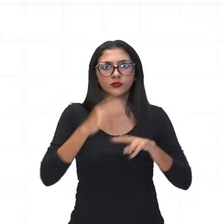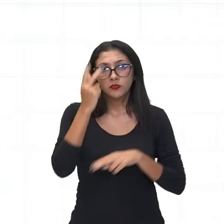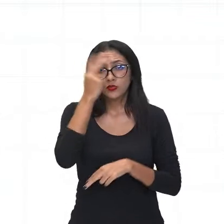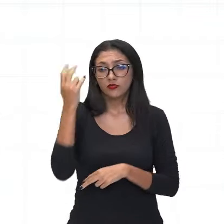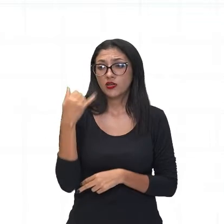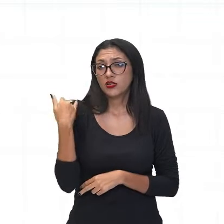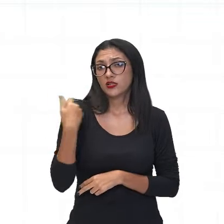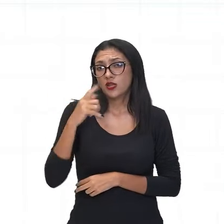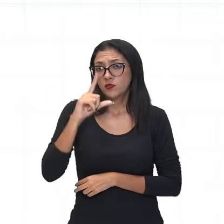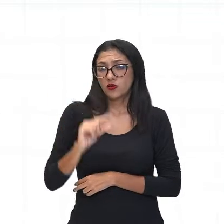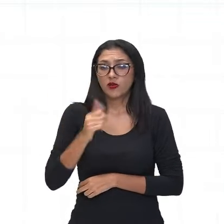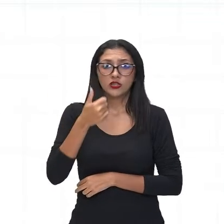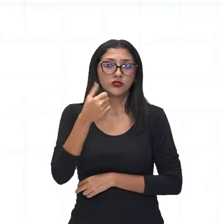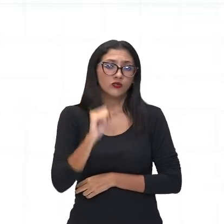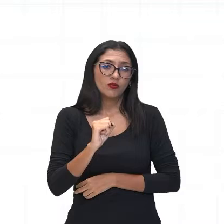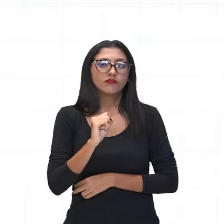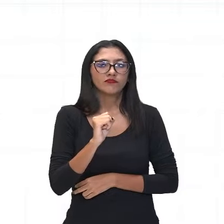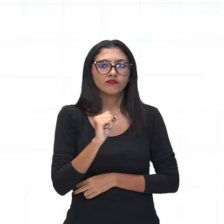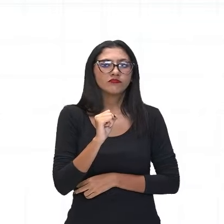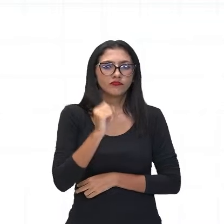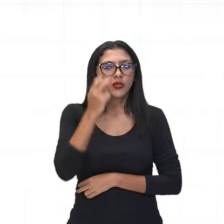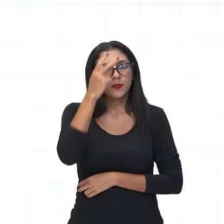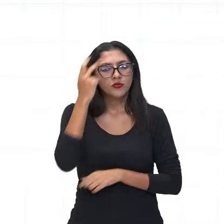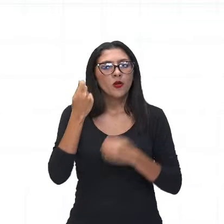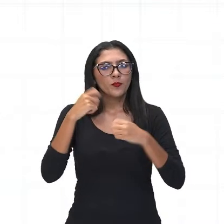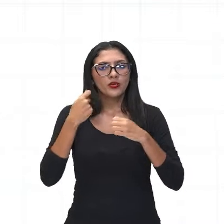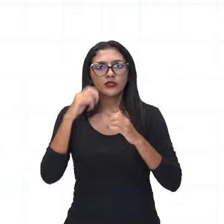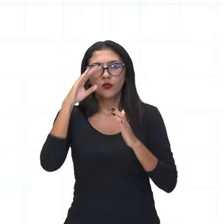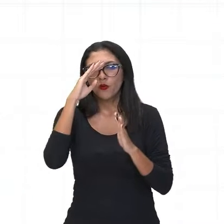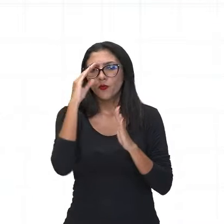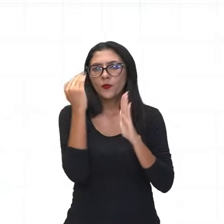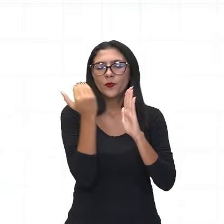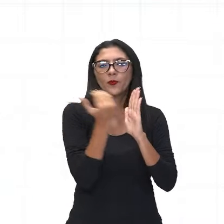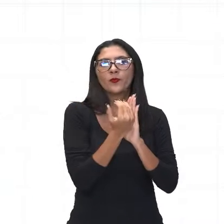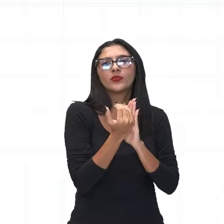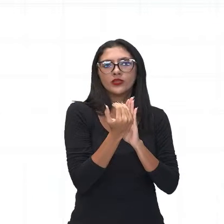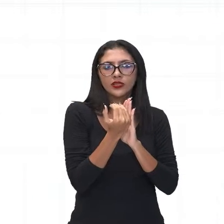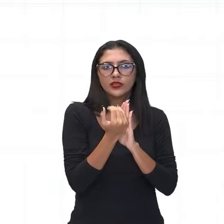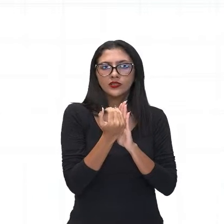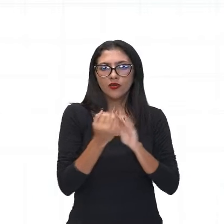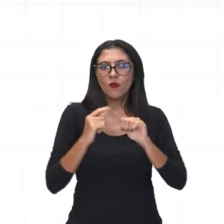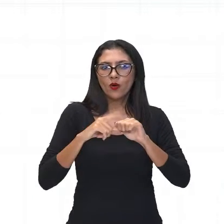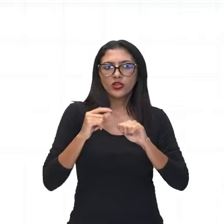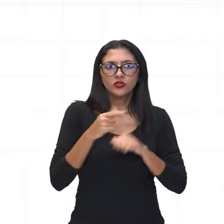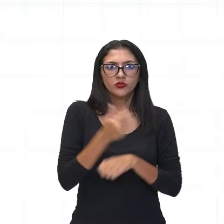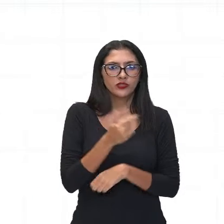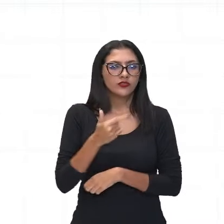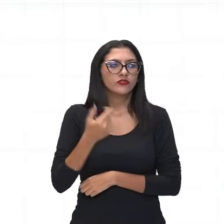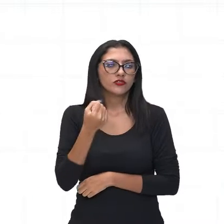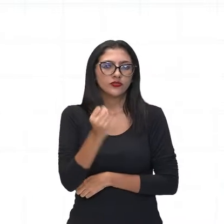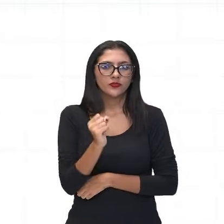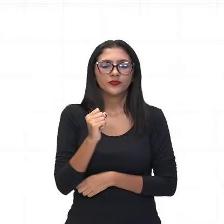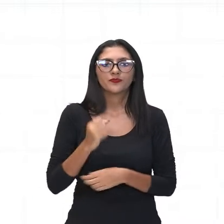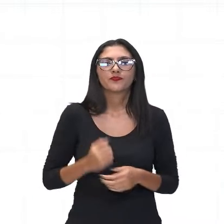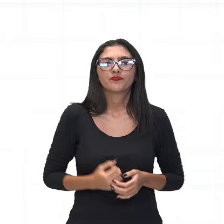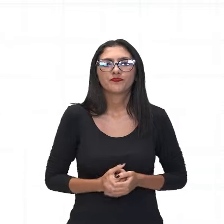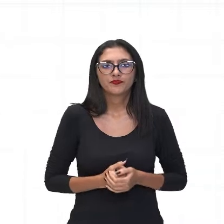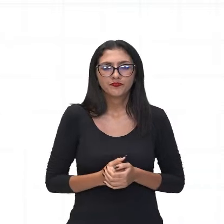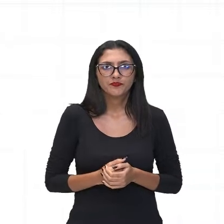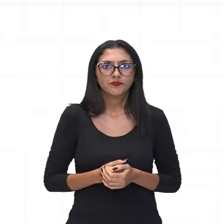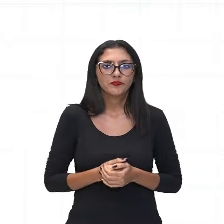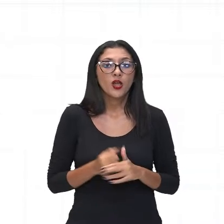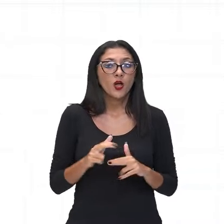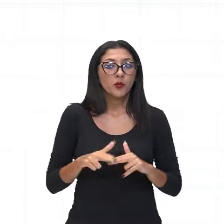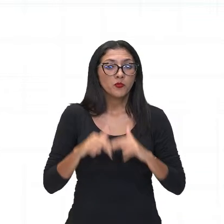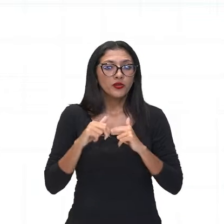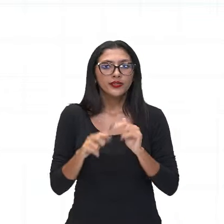anos, sujeitos às normas da legislação especial, artigo 228. Por isto, a lei